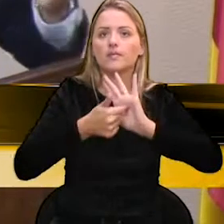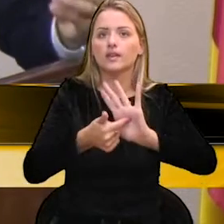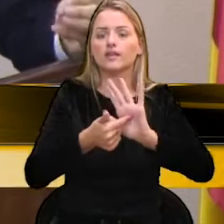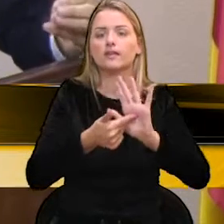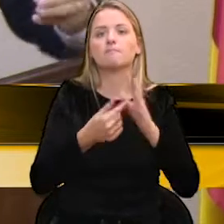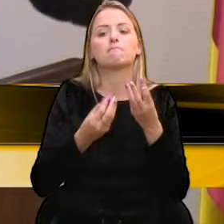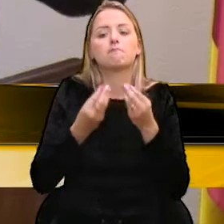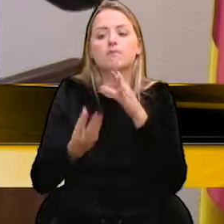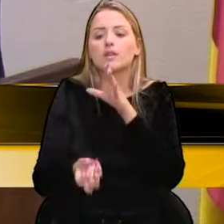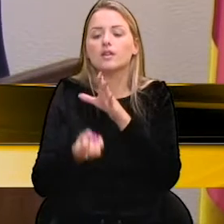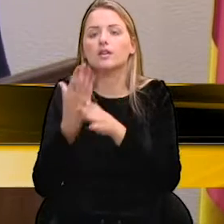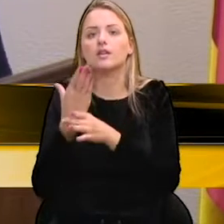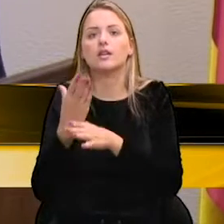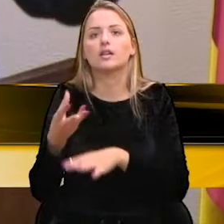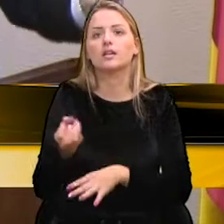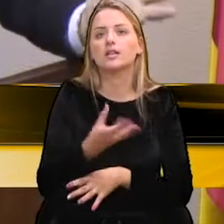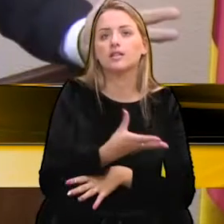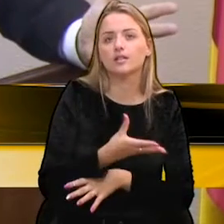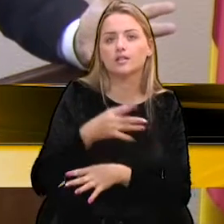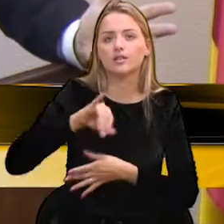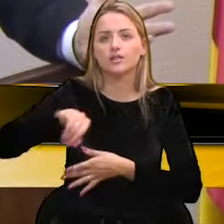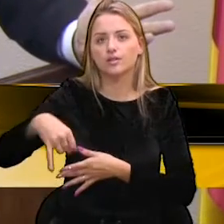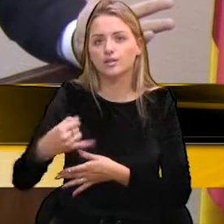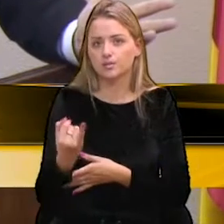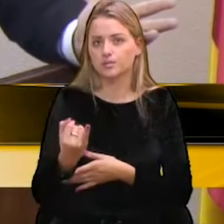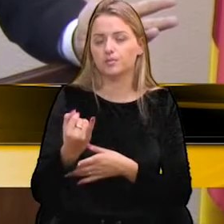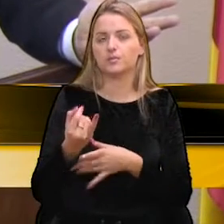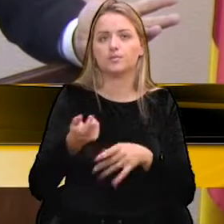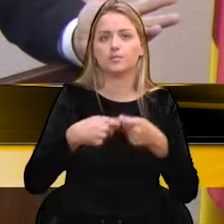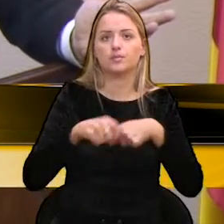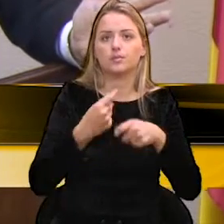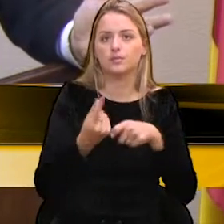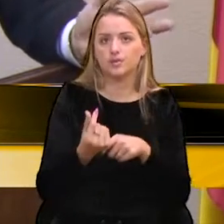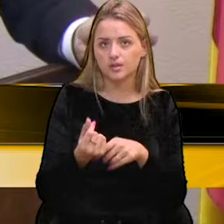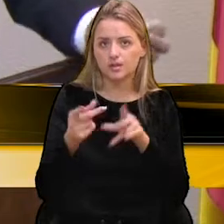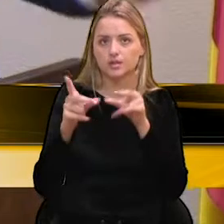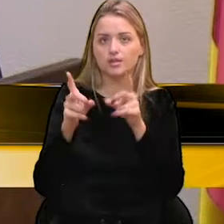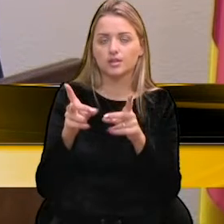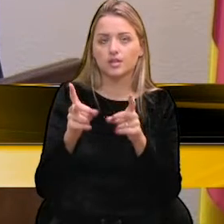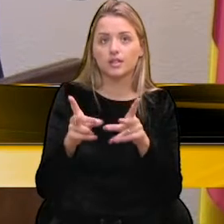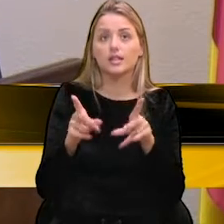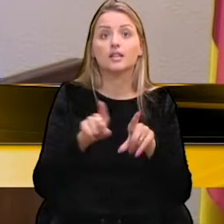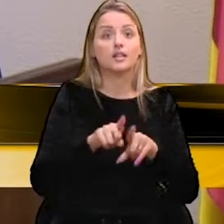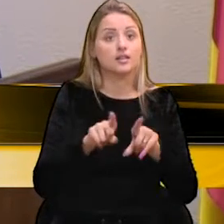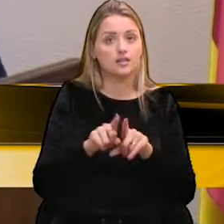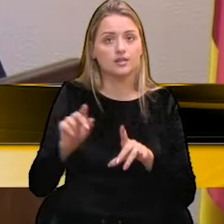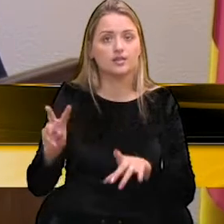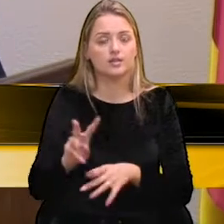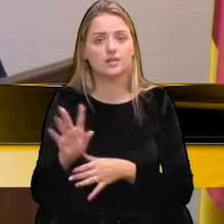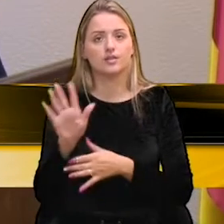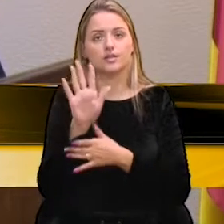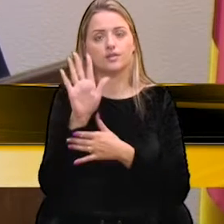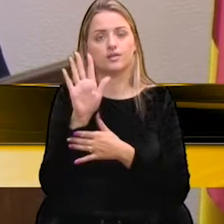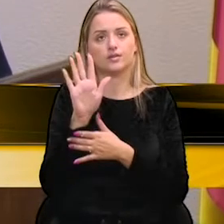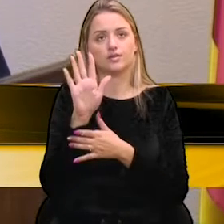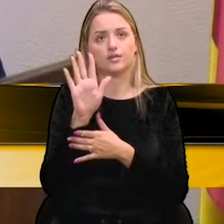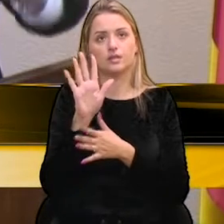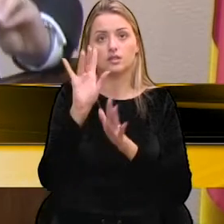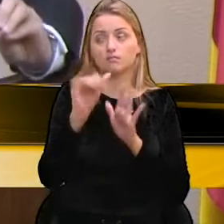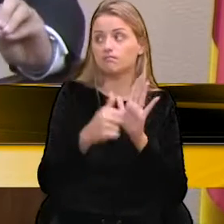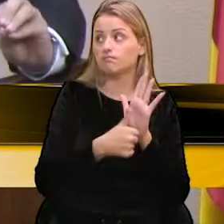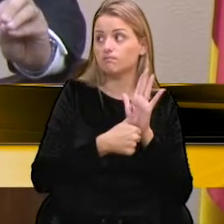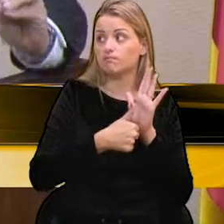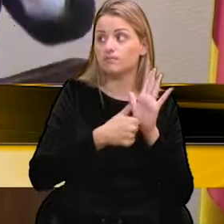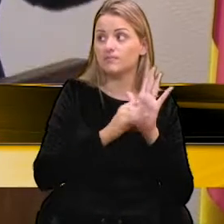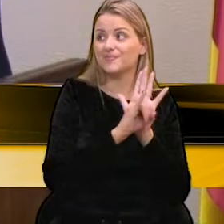né, a criação de novas oportunidades de negócios para nossos empreendedores, a valorização da identidade